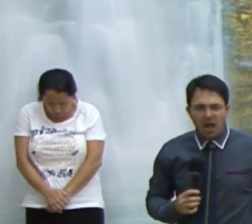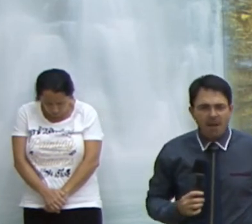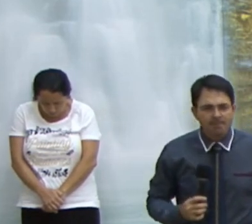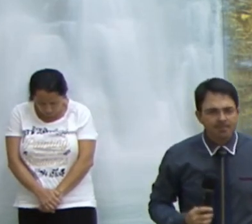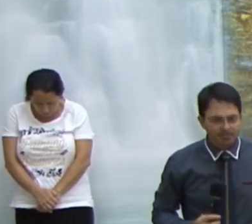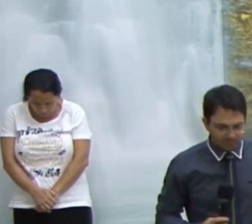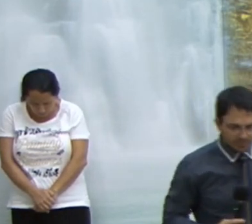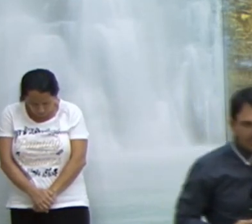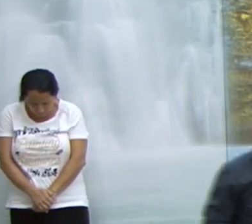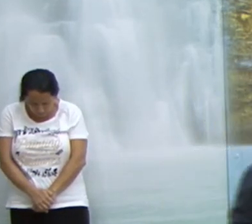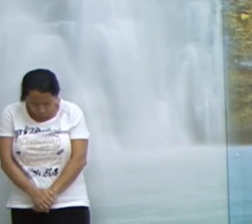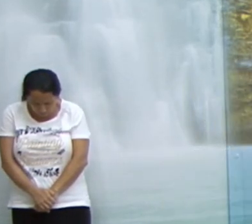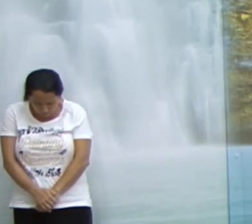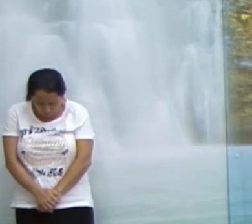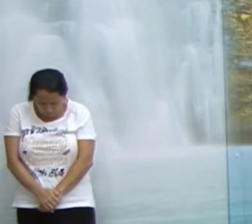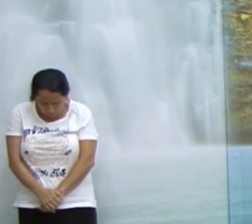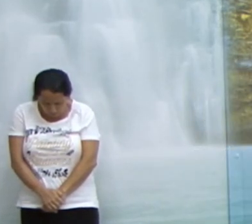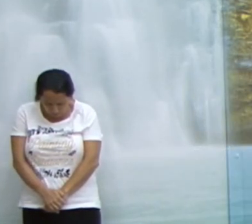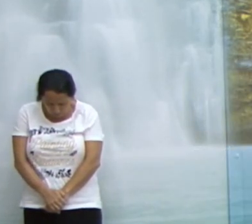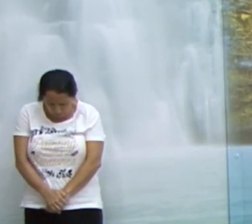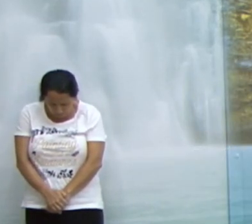Quer ver só?